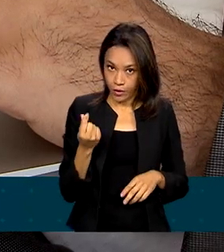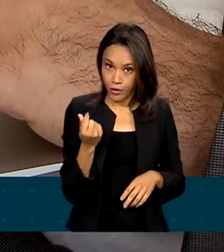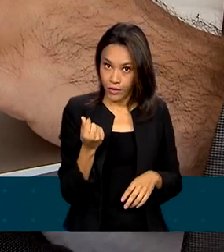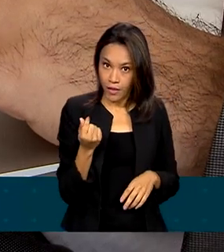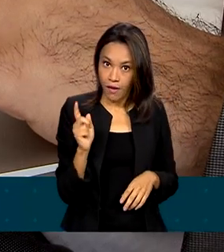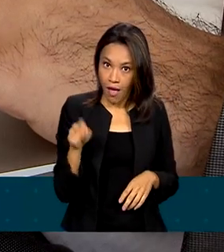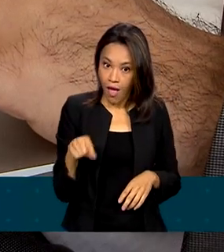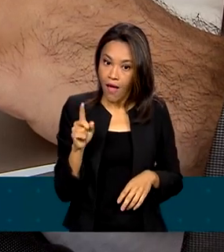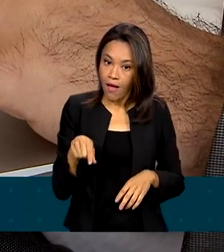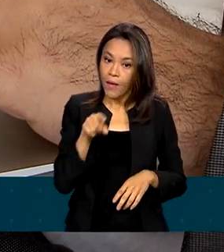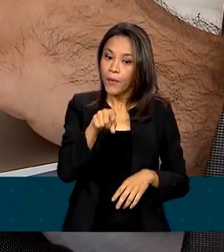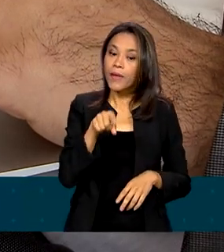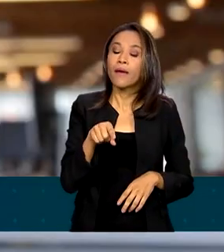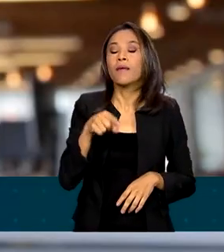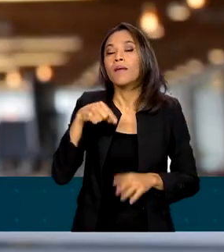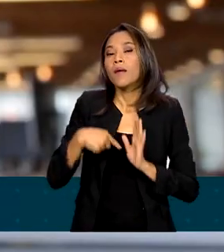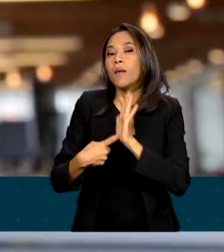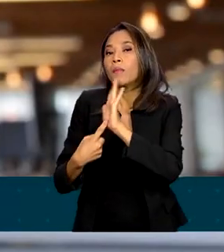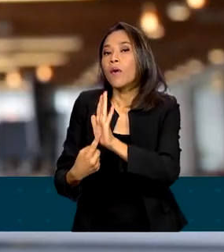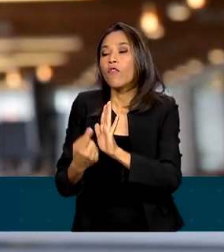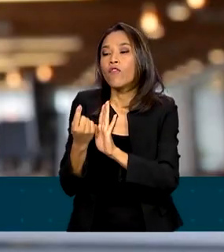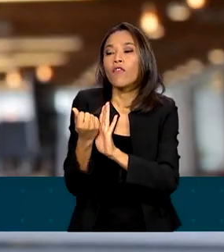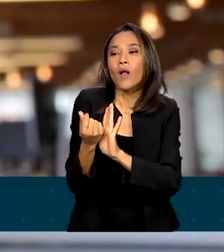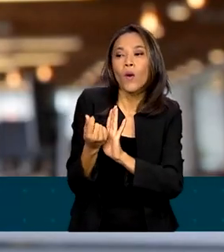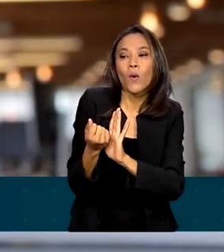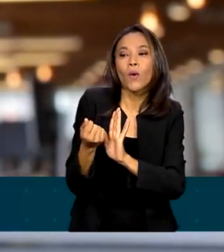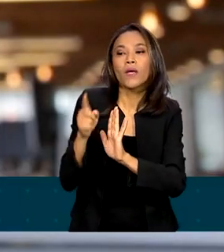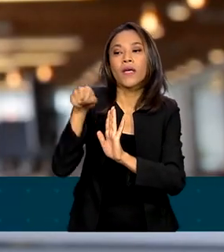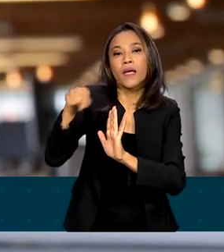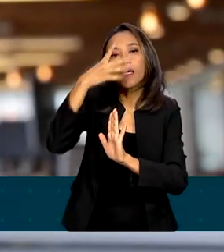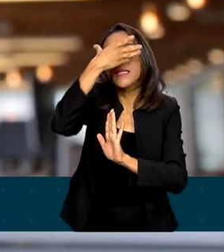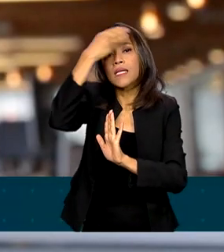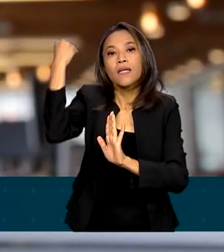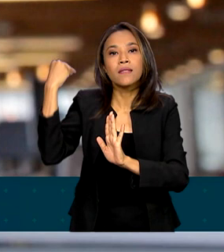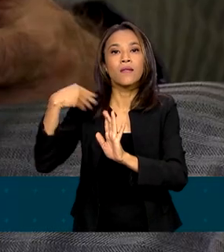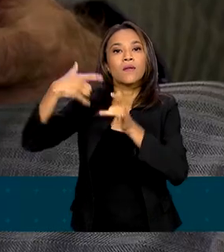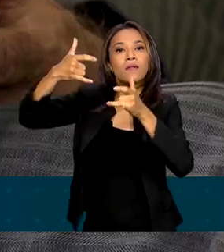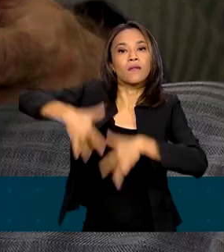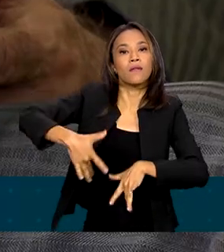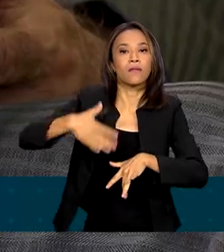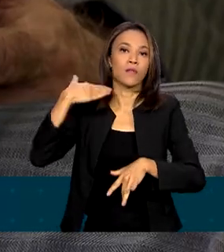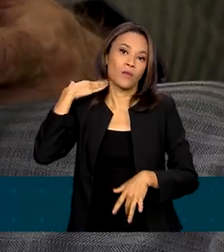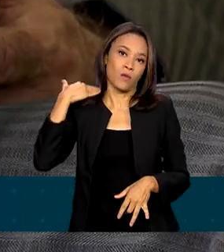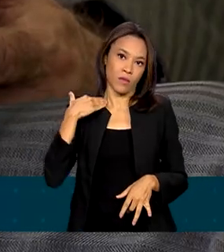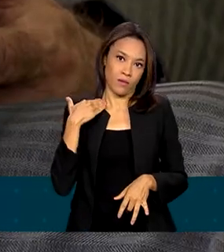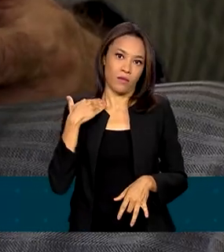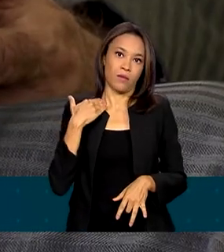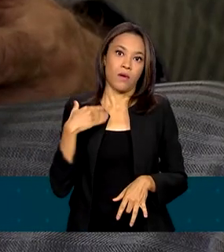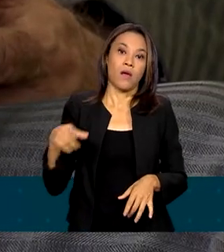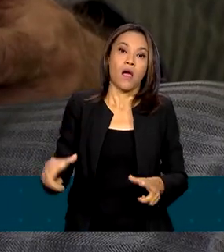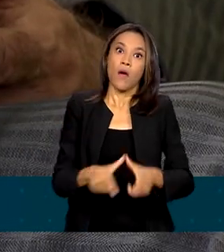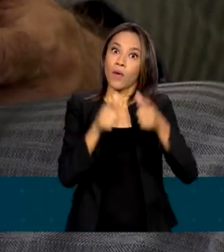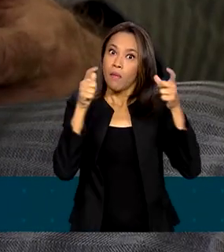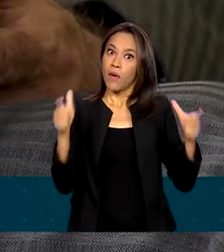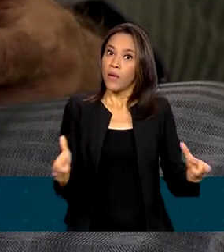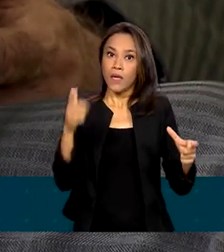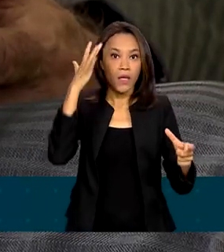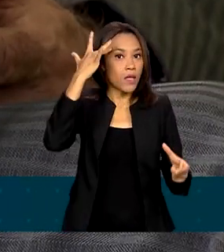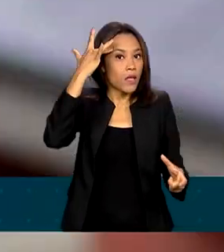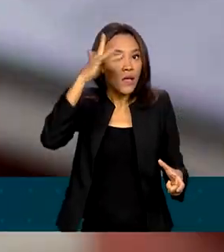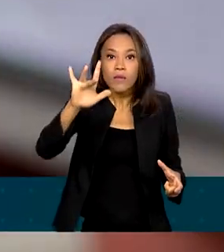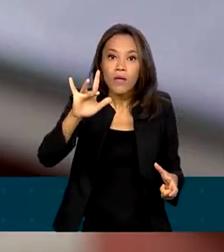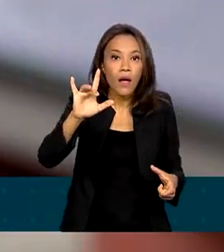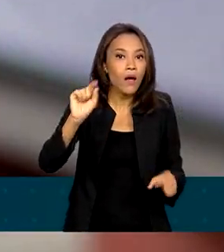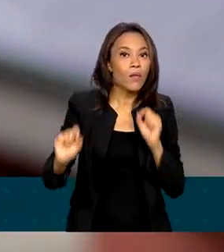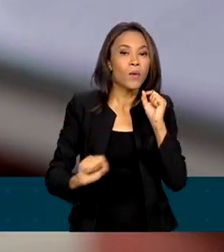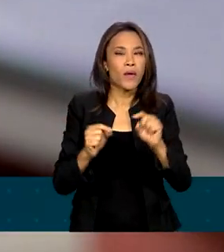uma plataforma que mostra os valores esquecidos em contas bancárias o que muitos usuários não sabem é